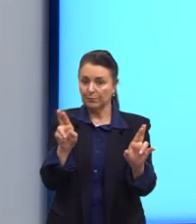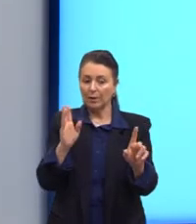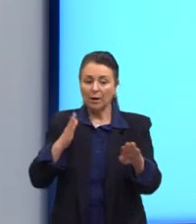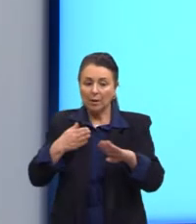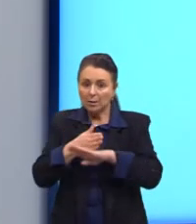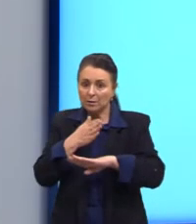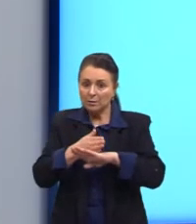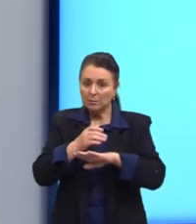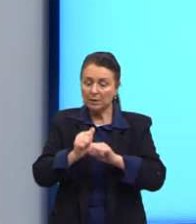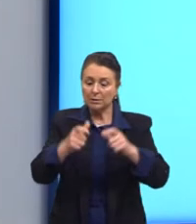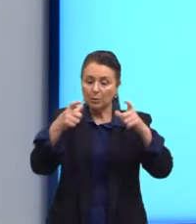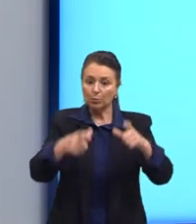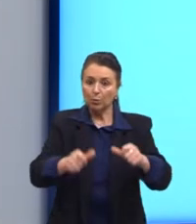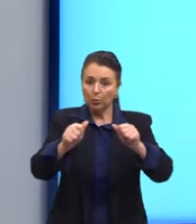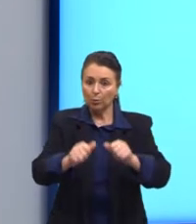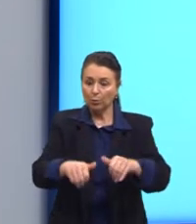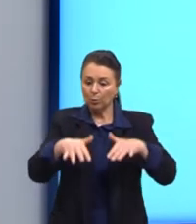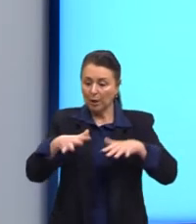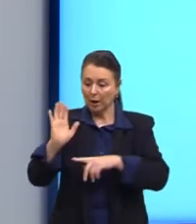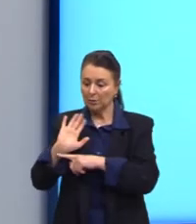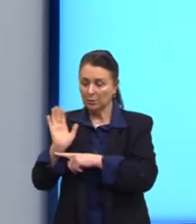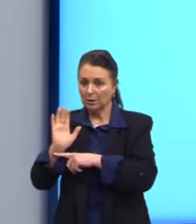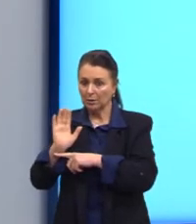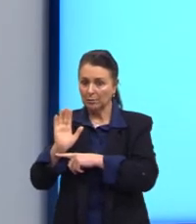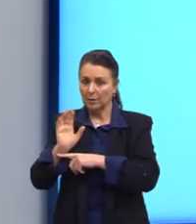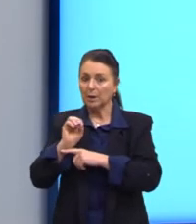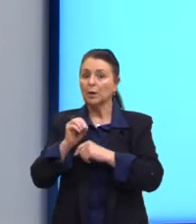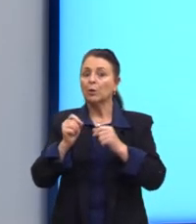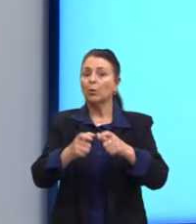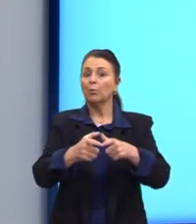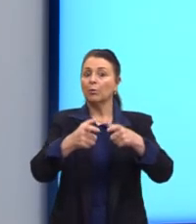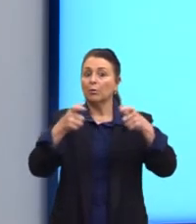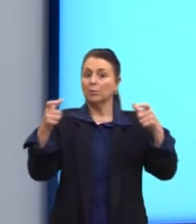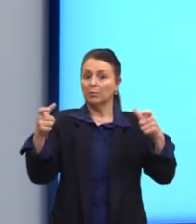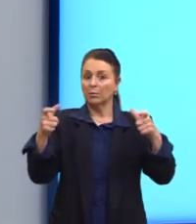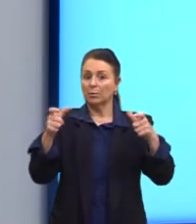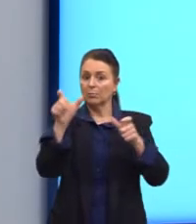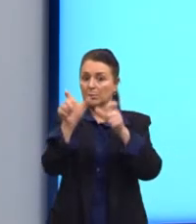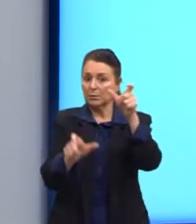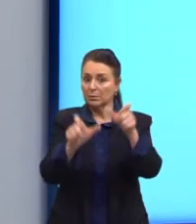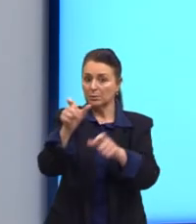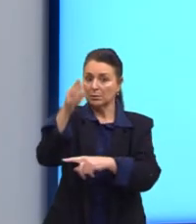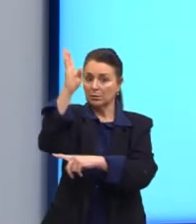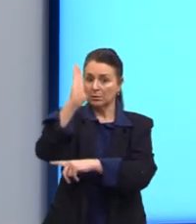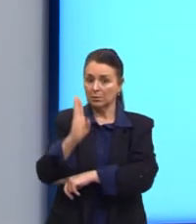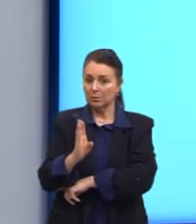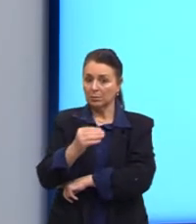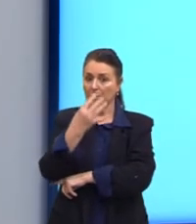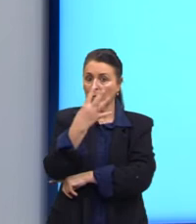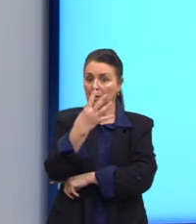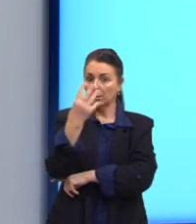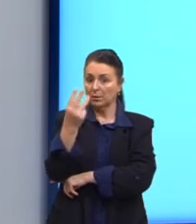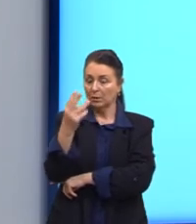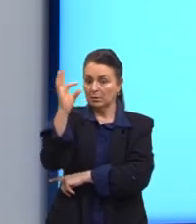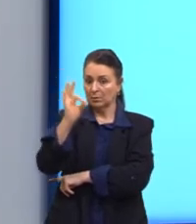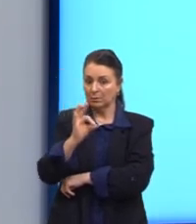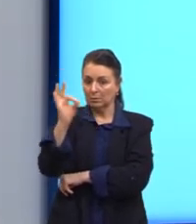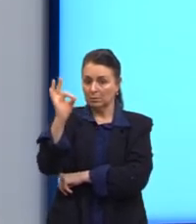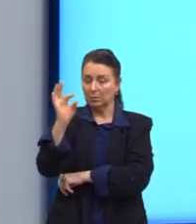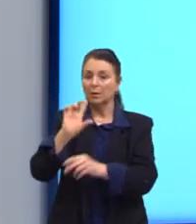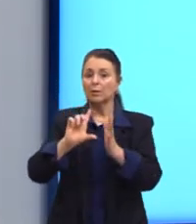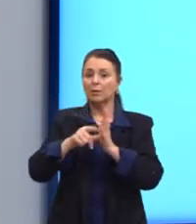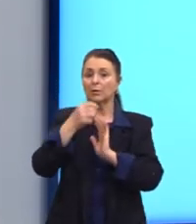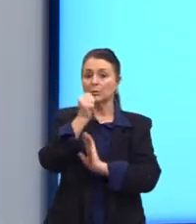penetração do cinema e o quanto isso cresceu para o público brasileiro quarenta e três por cento depois lá